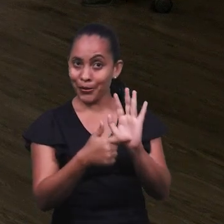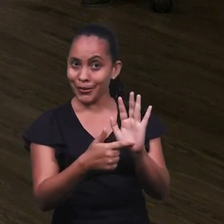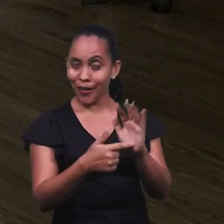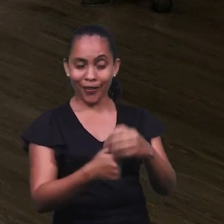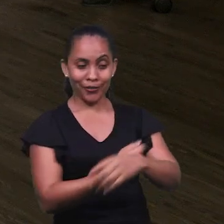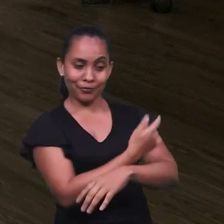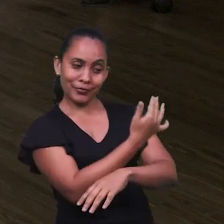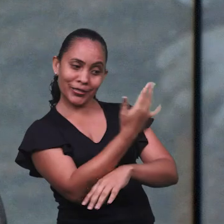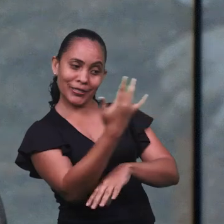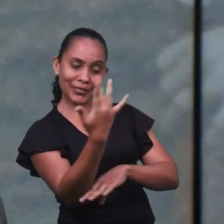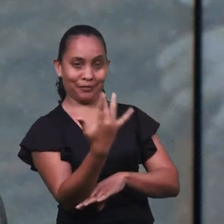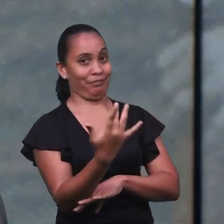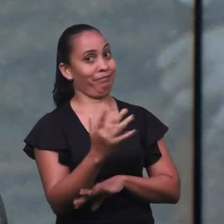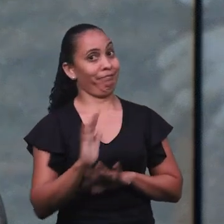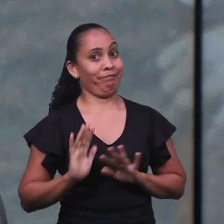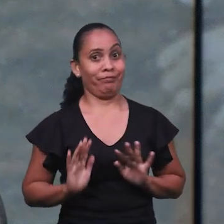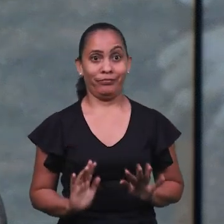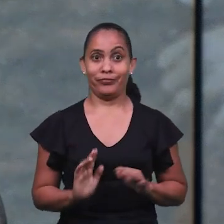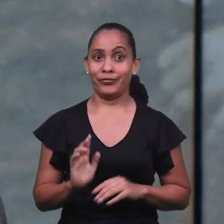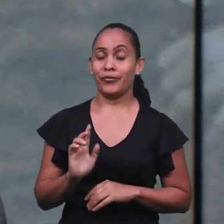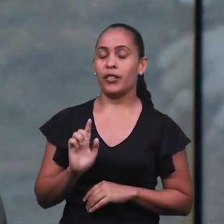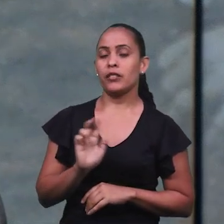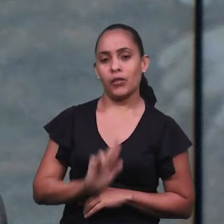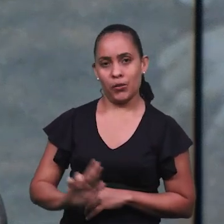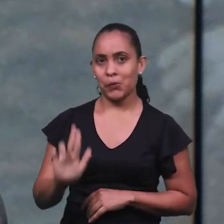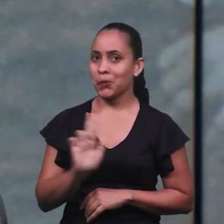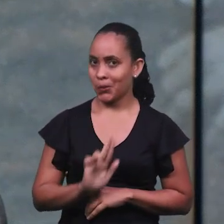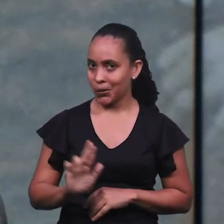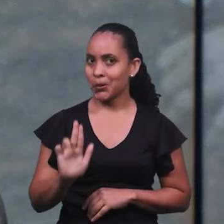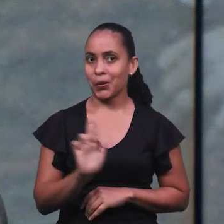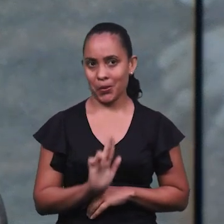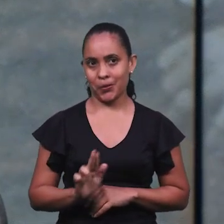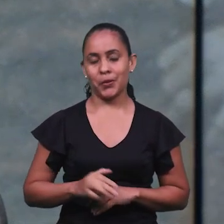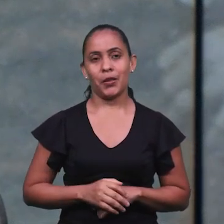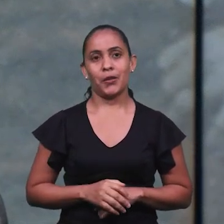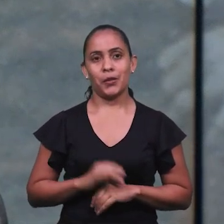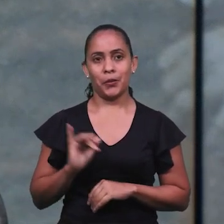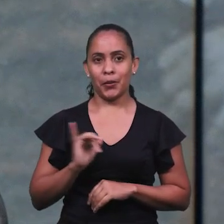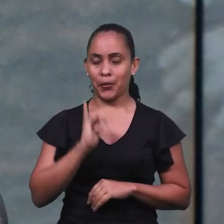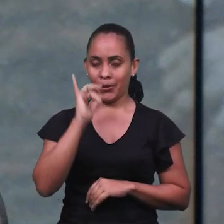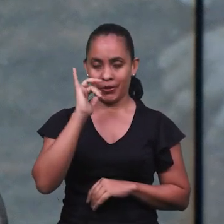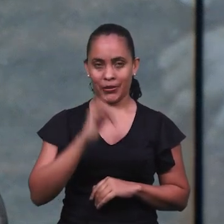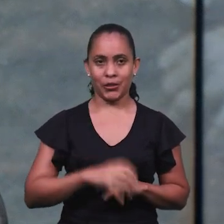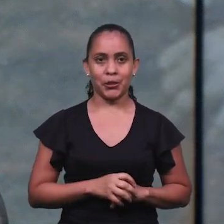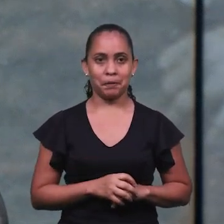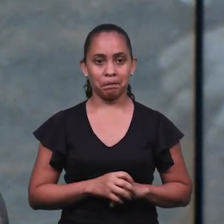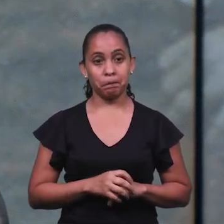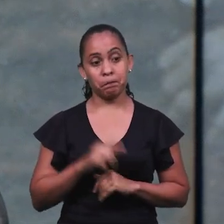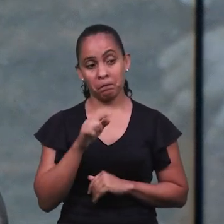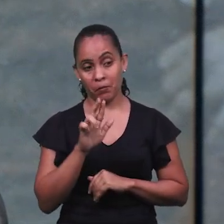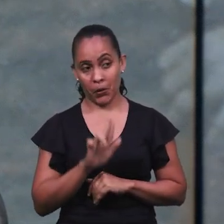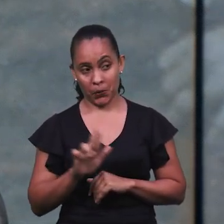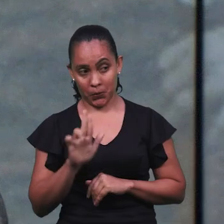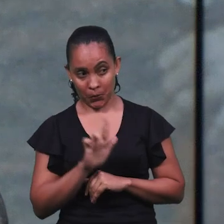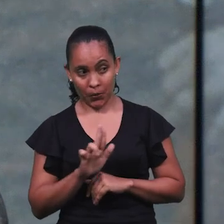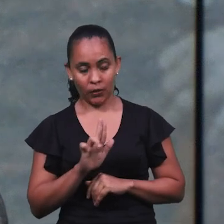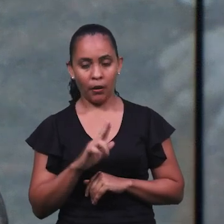que é exposto para todo mundo ver. E você usou um elemento que hoje é